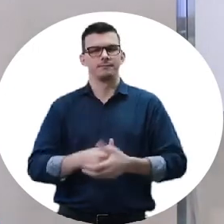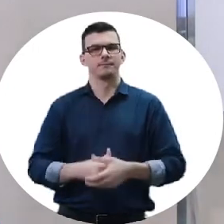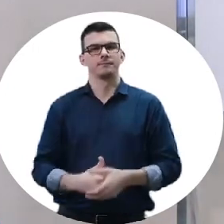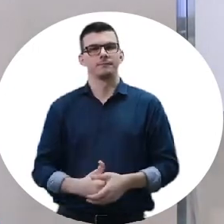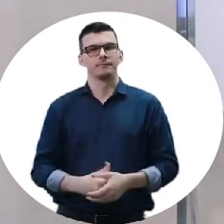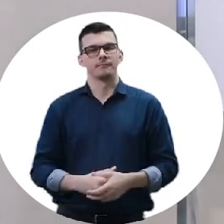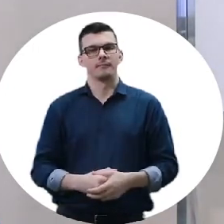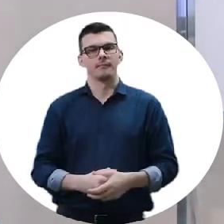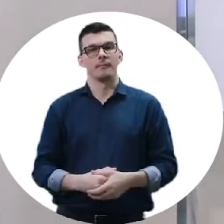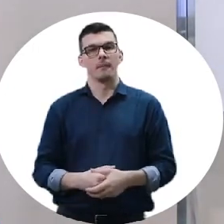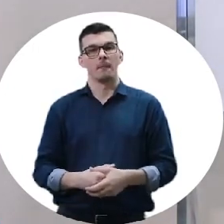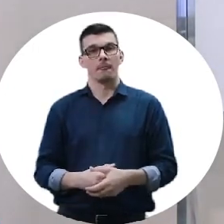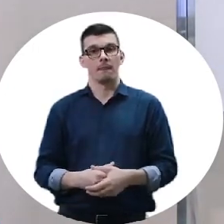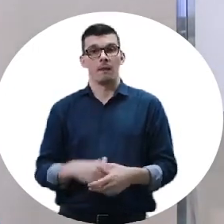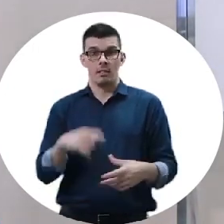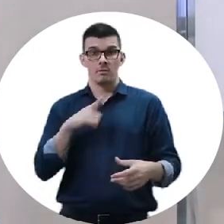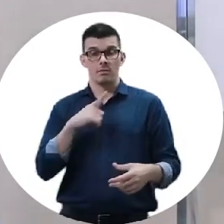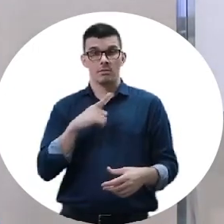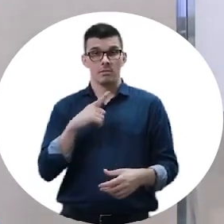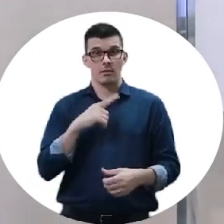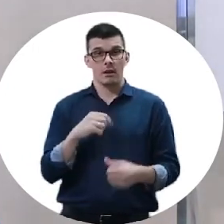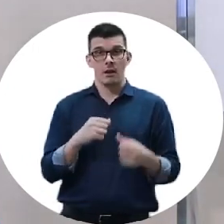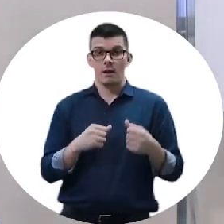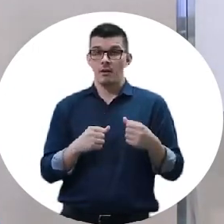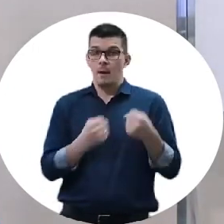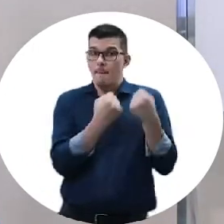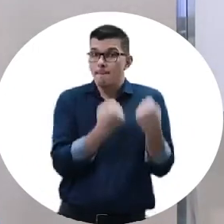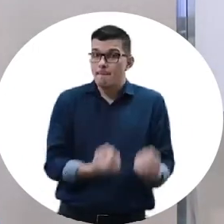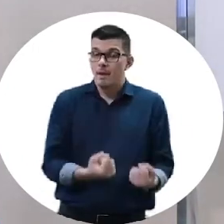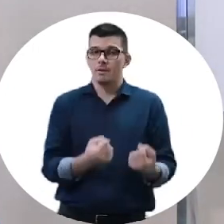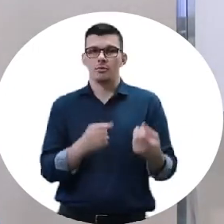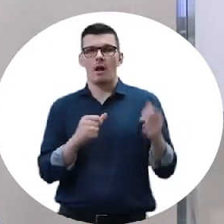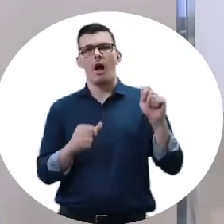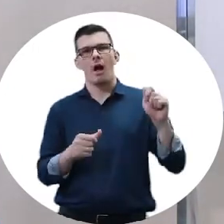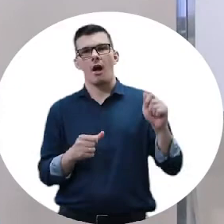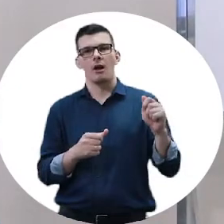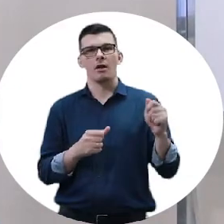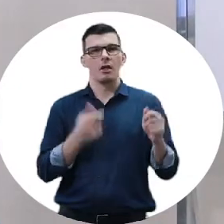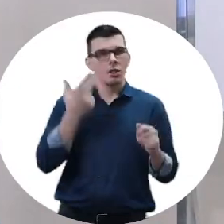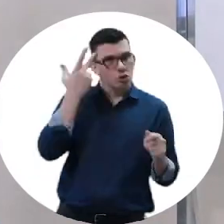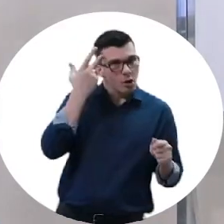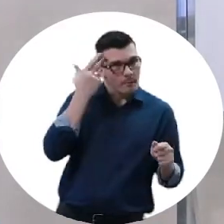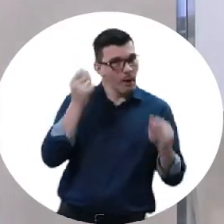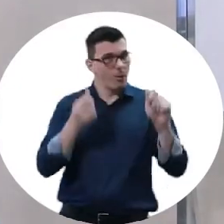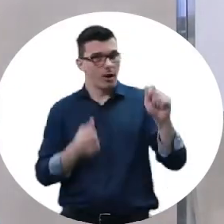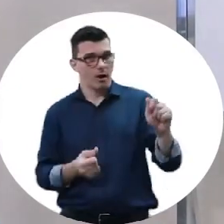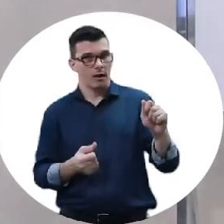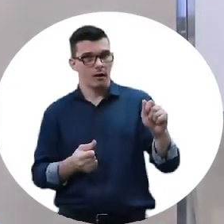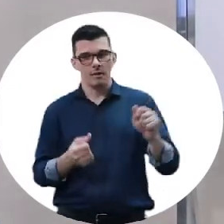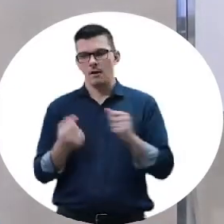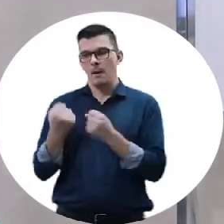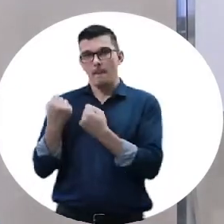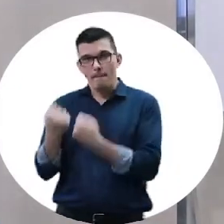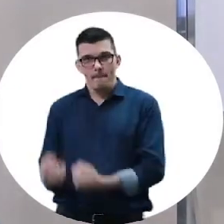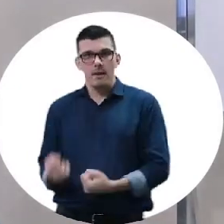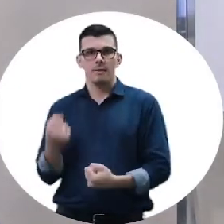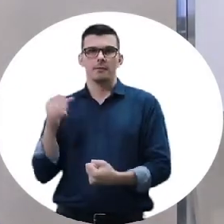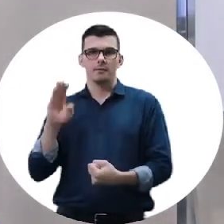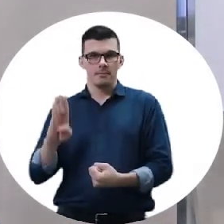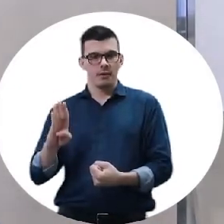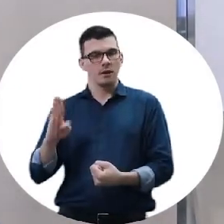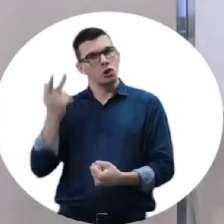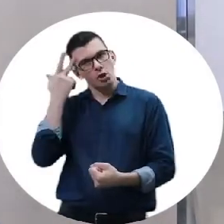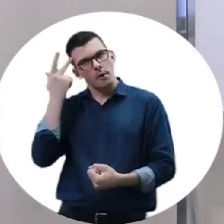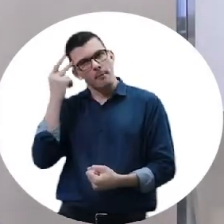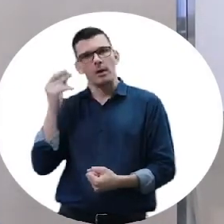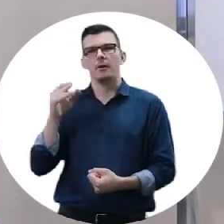Newton. Aqui vai ter o peso de A. Vai ter normal A, vai ter o peso de B, vai ter normal B que vai anular. Nem vou